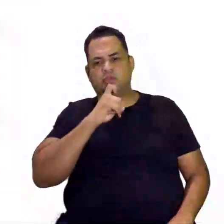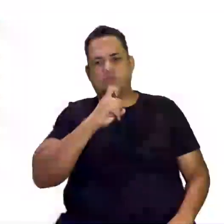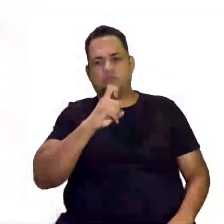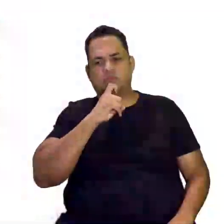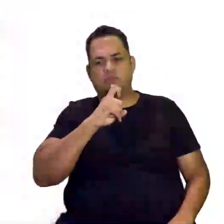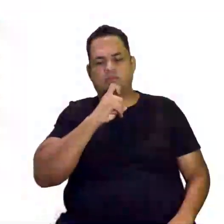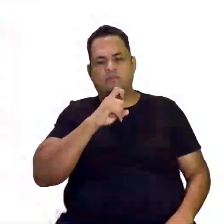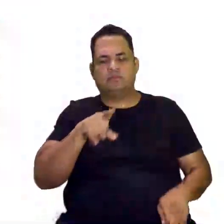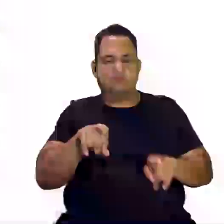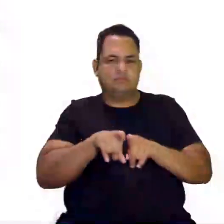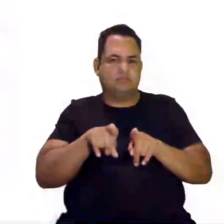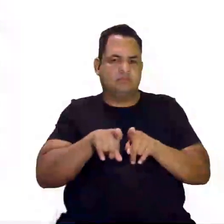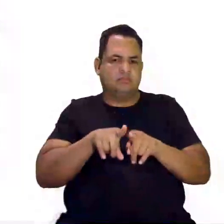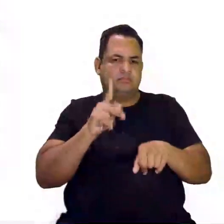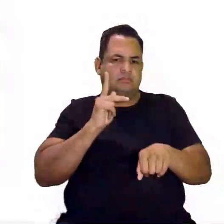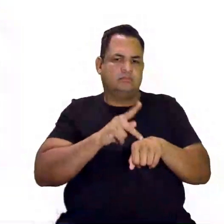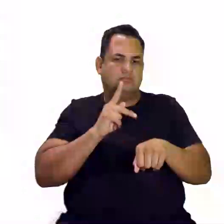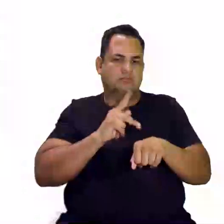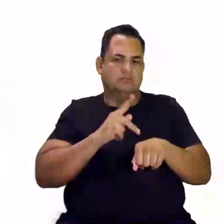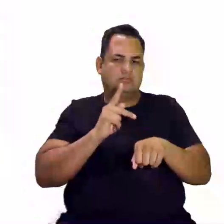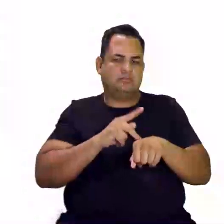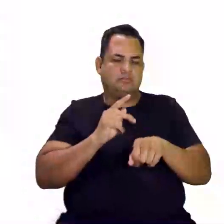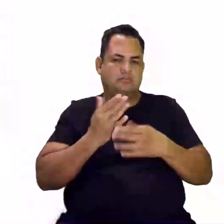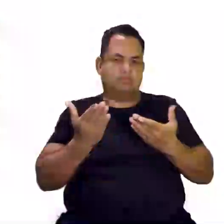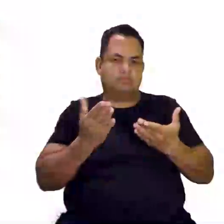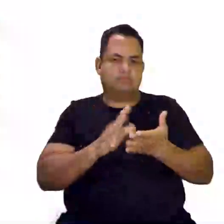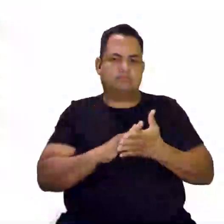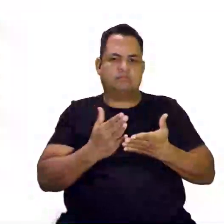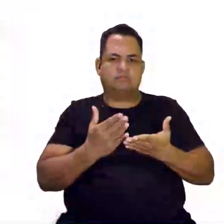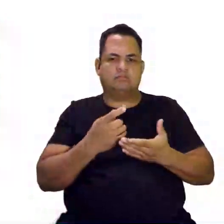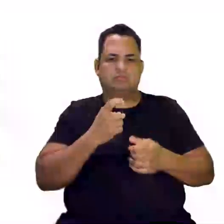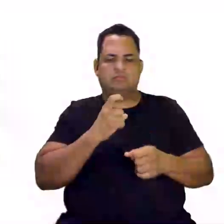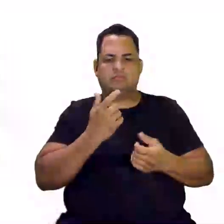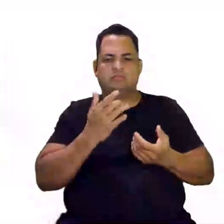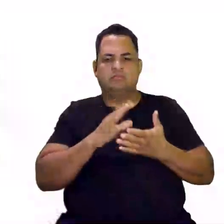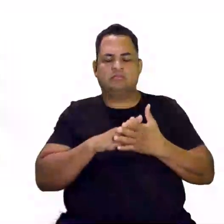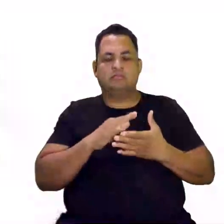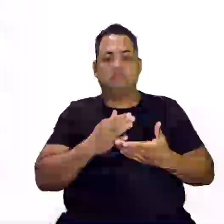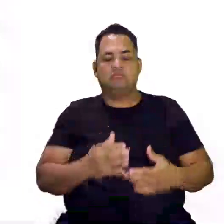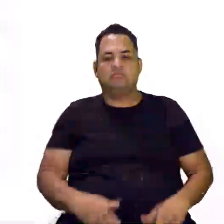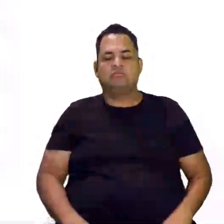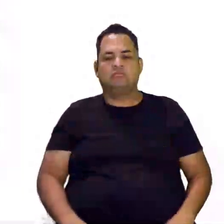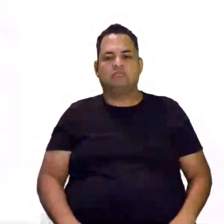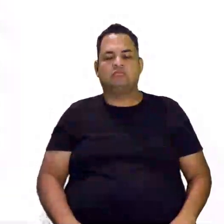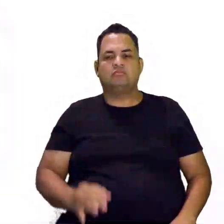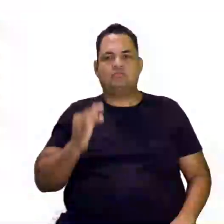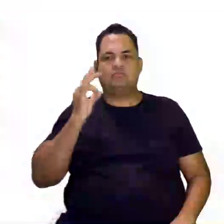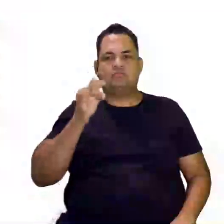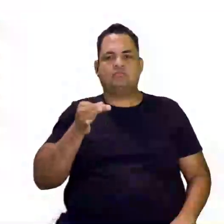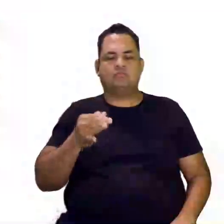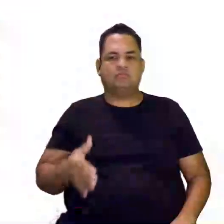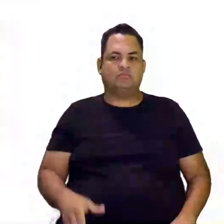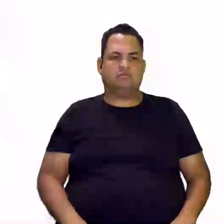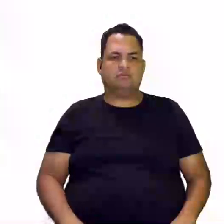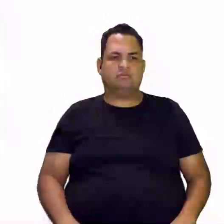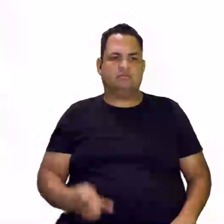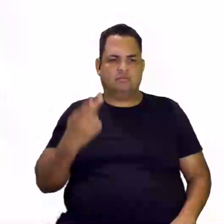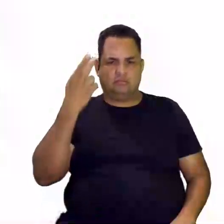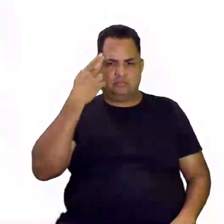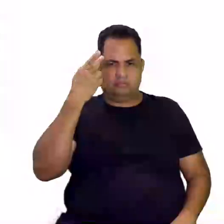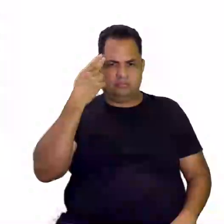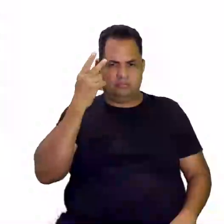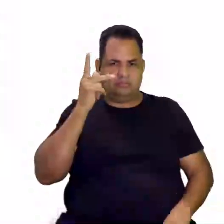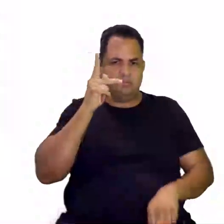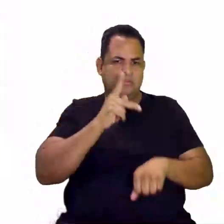também é uma forma muito importante de você fazer esse registro, certo? Mas normalmente você encontra